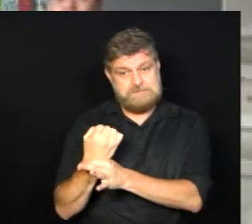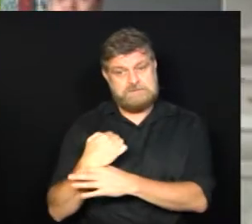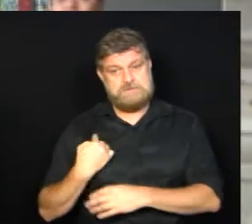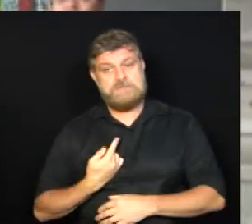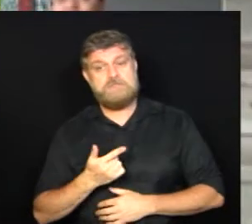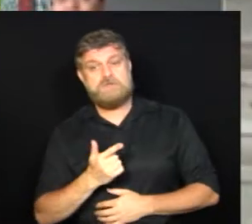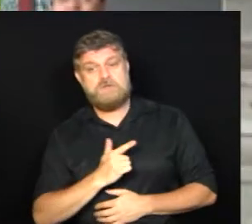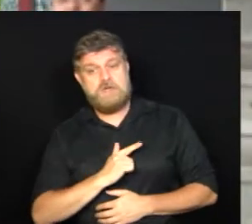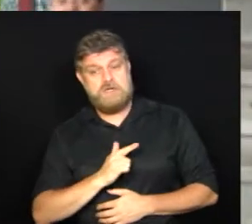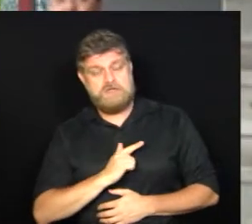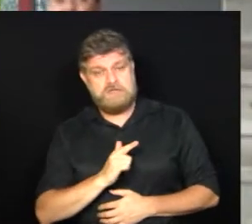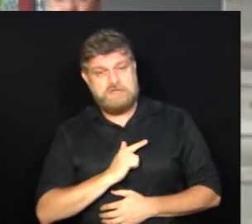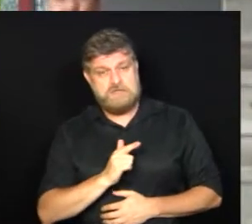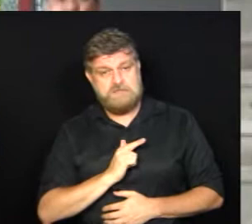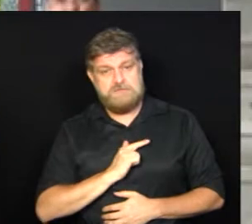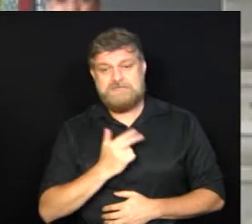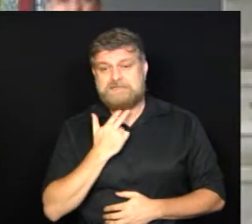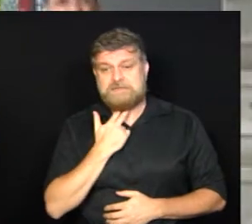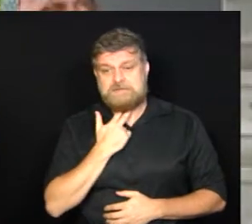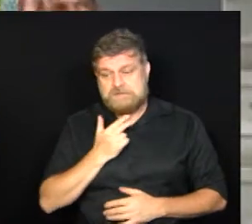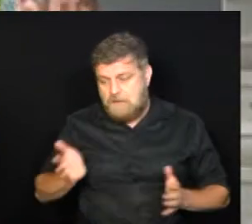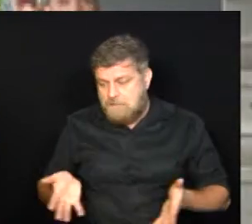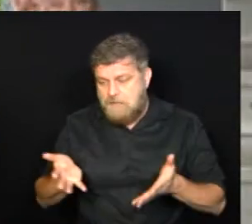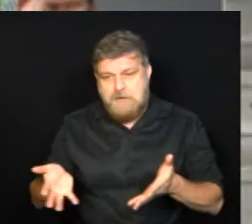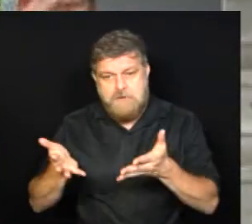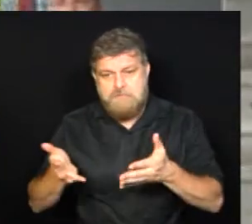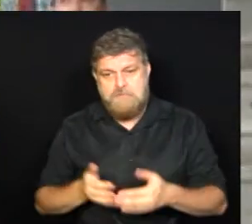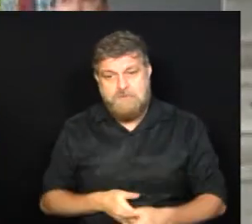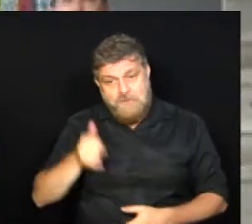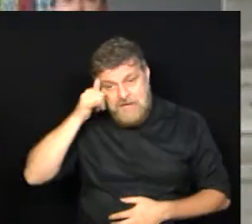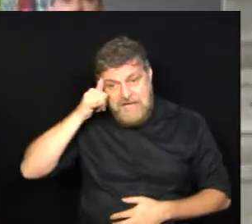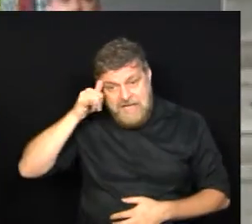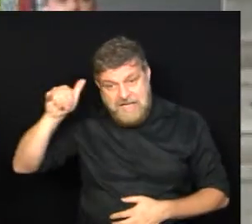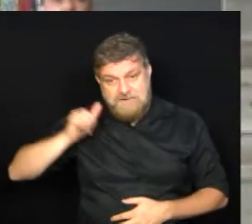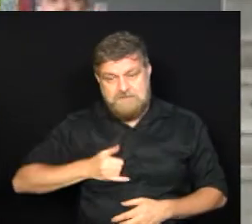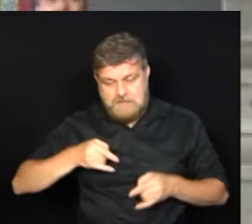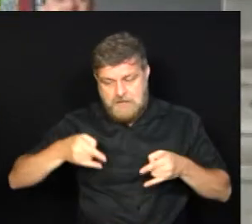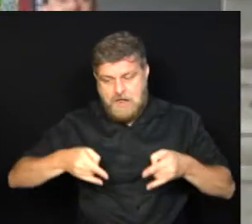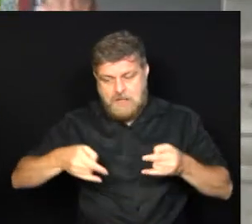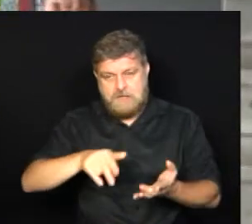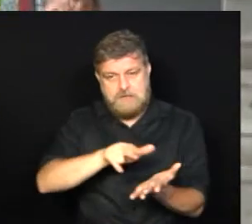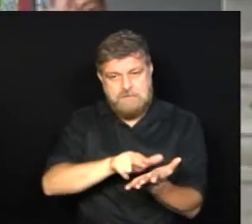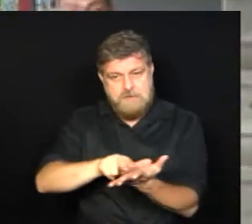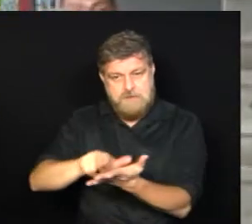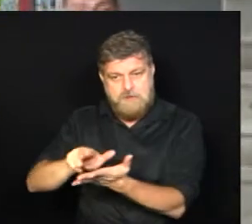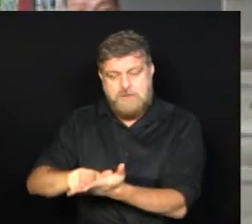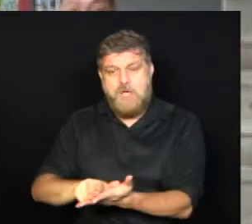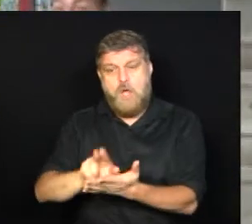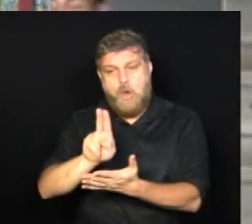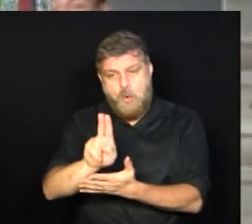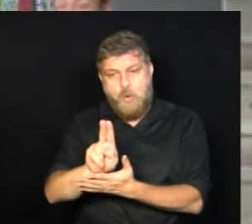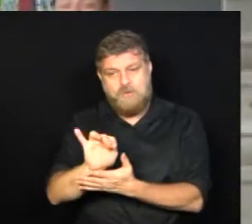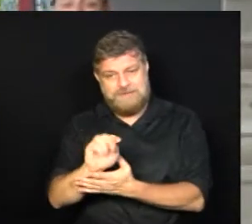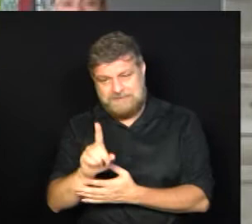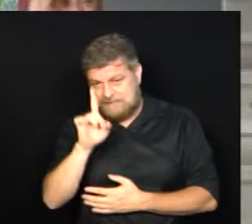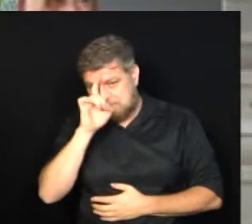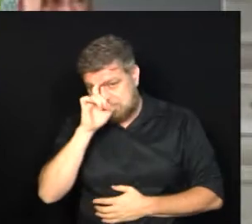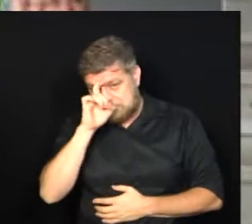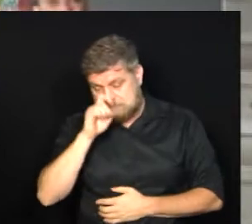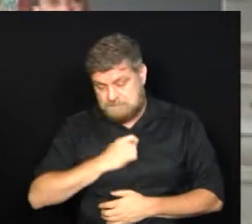de não promover uma ocupação intensa dos leitos de unidade de terapia intensiva de uma forma abrupta,